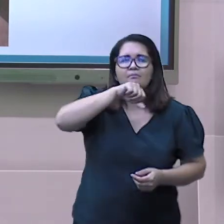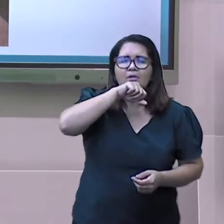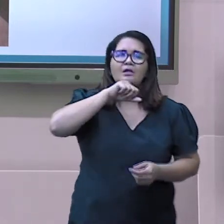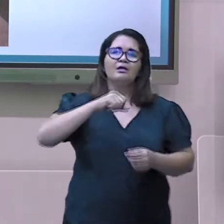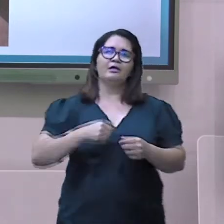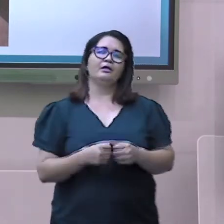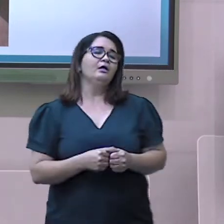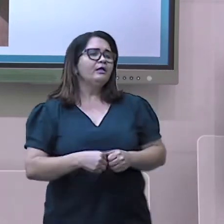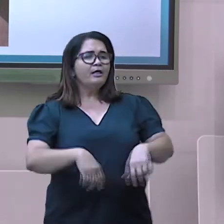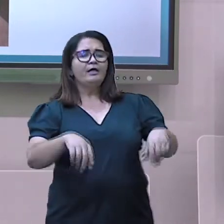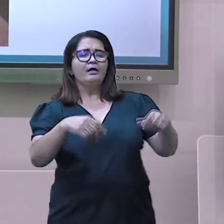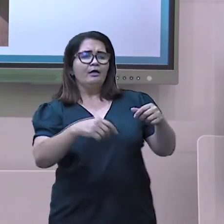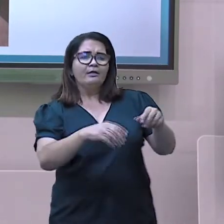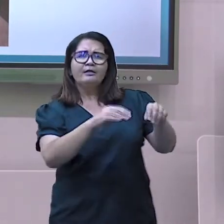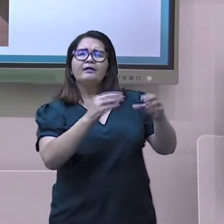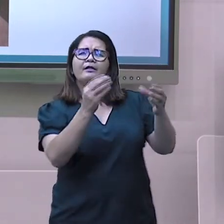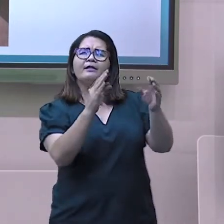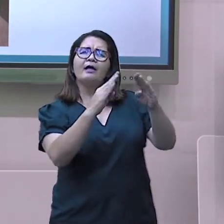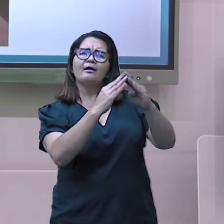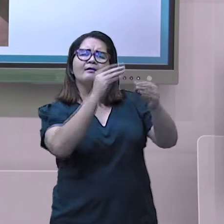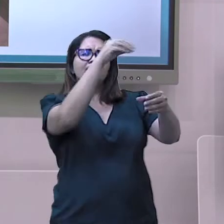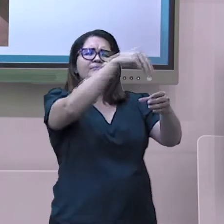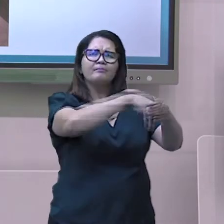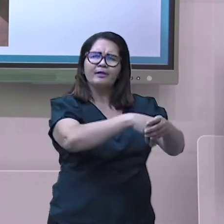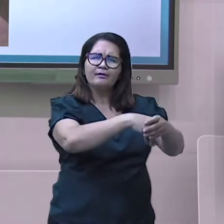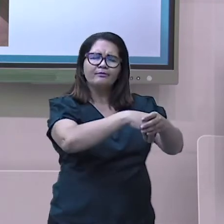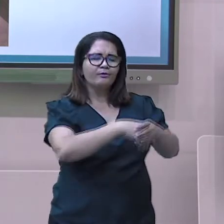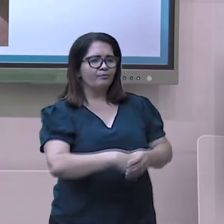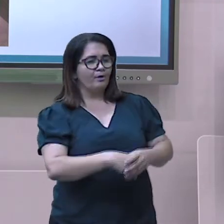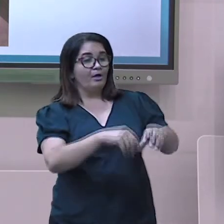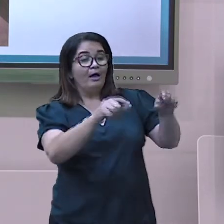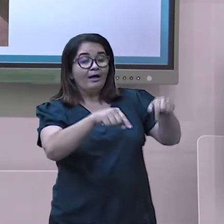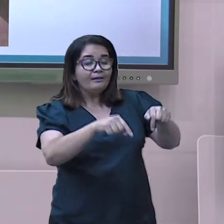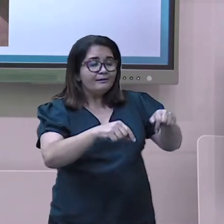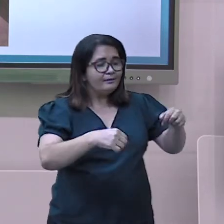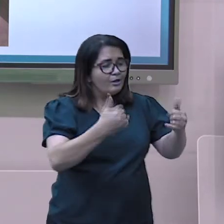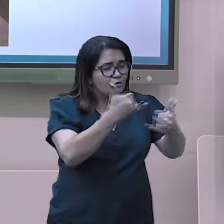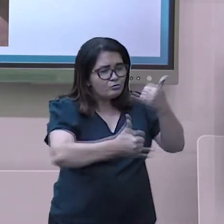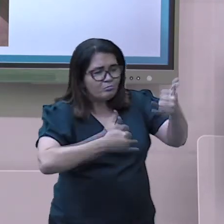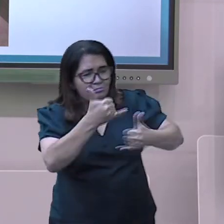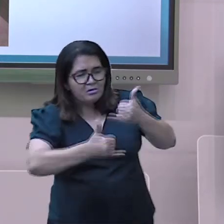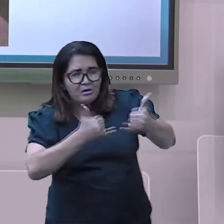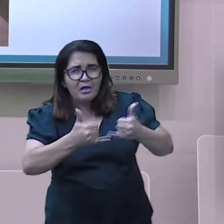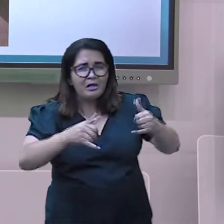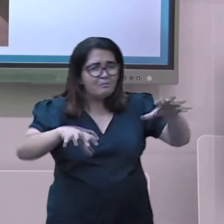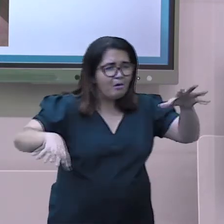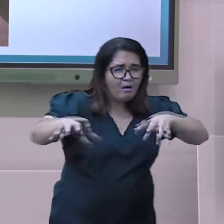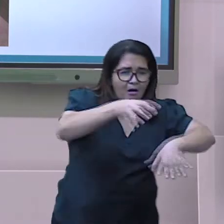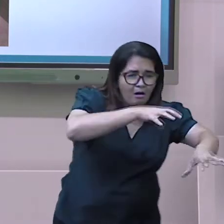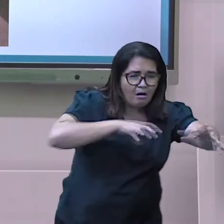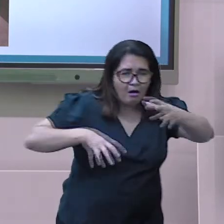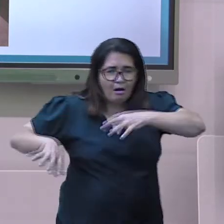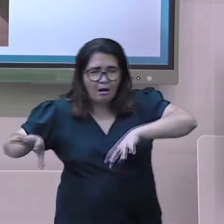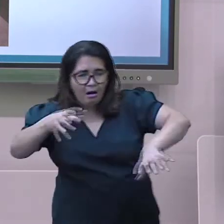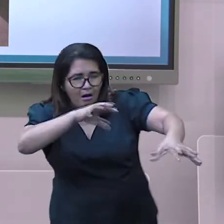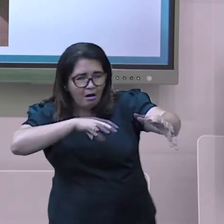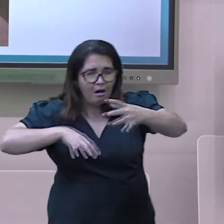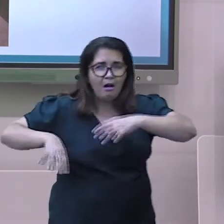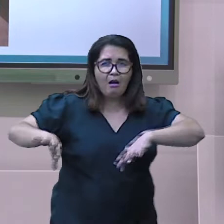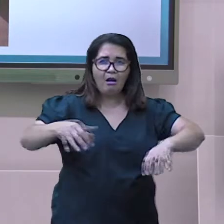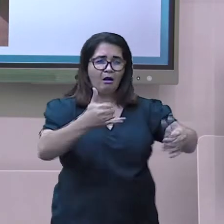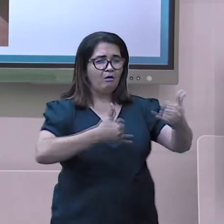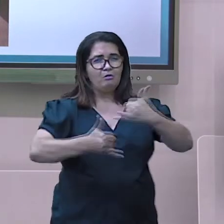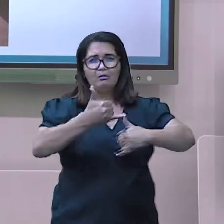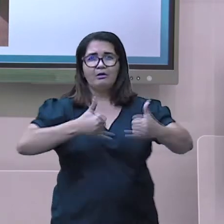ou pedido o filho para recolher ali os brinquedos, basta um instante e as crianças espalham tudo